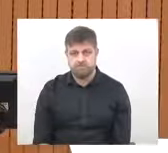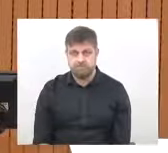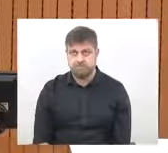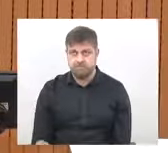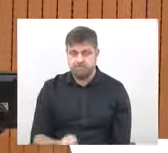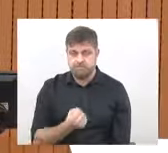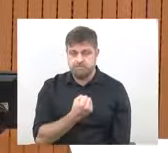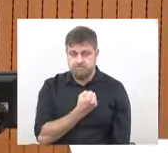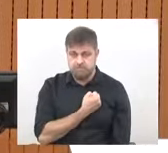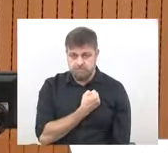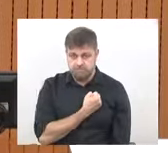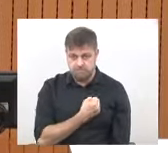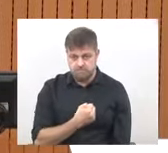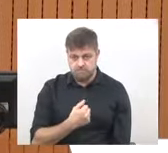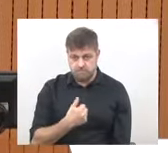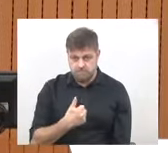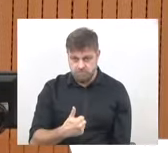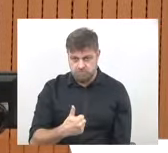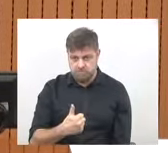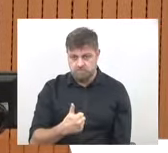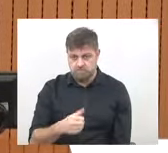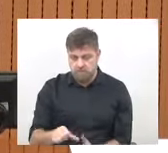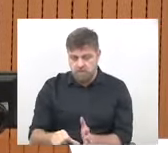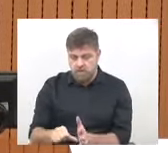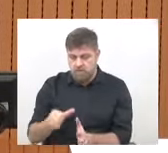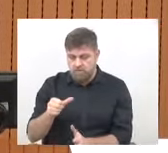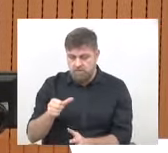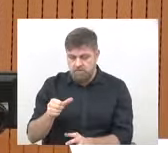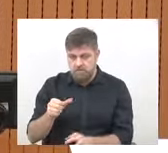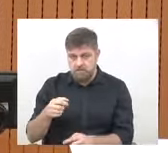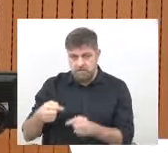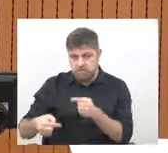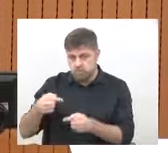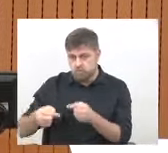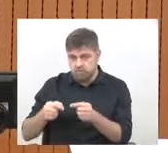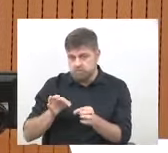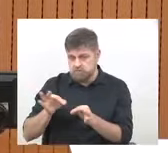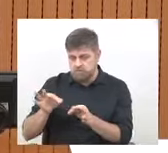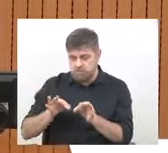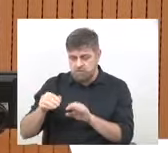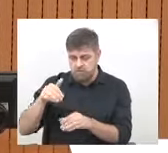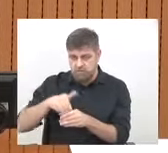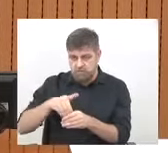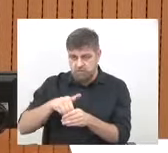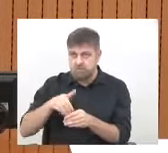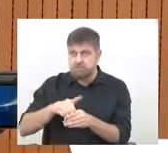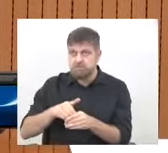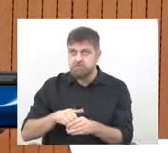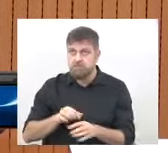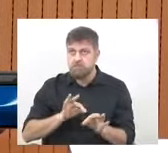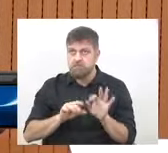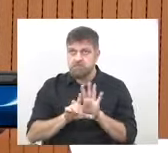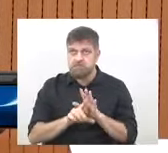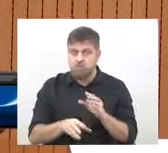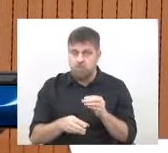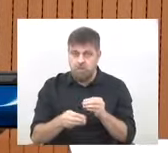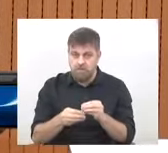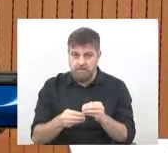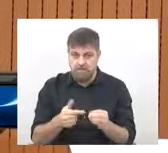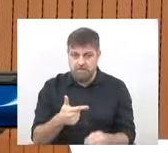Item 1, primeira discussão e votação do projeto de lei complementar